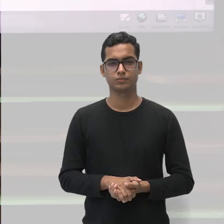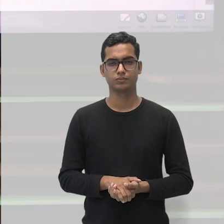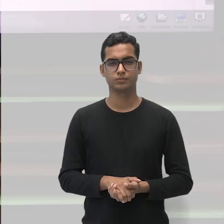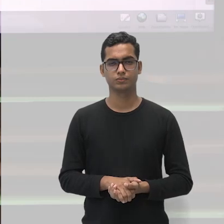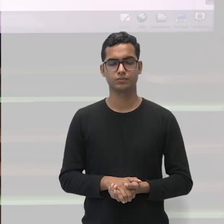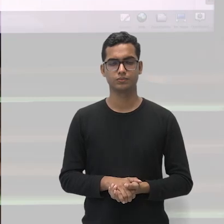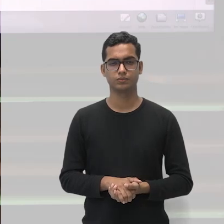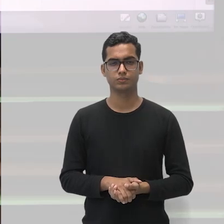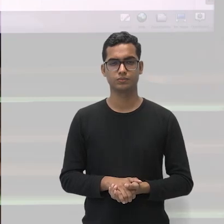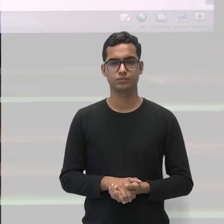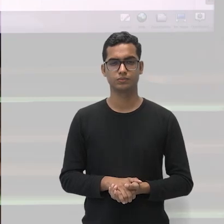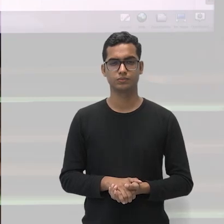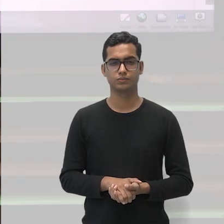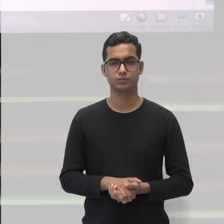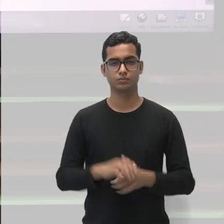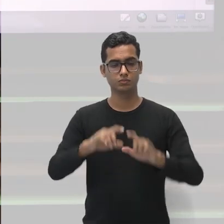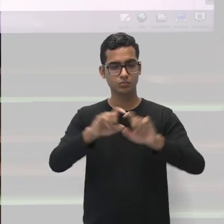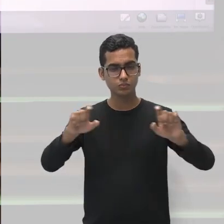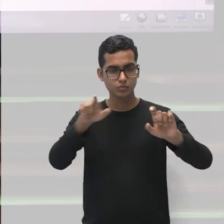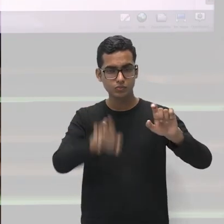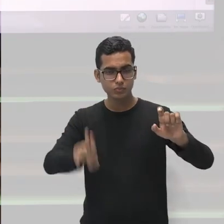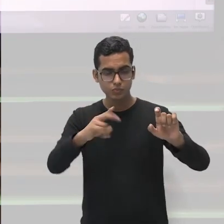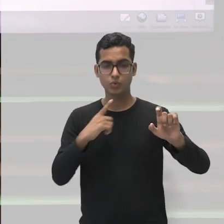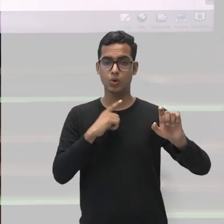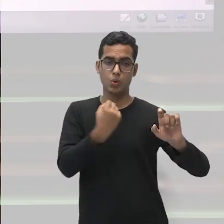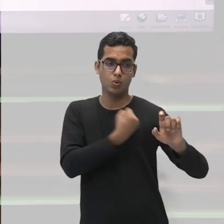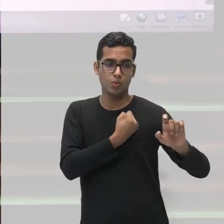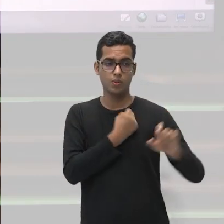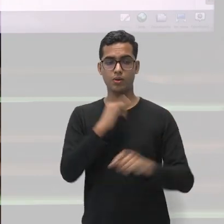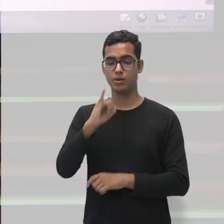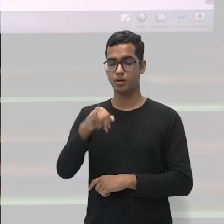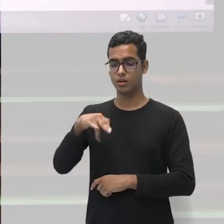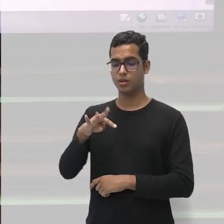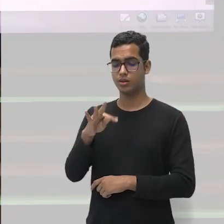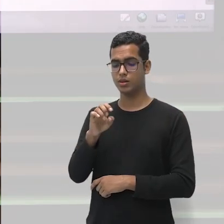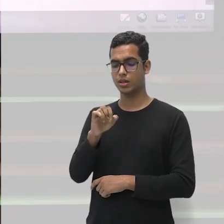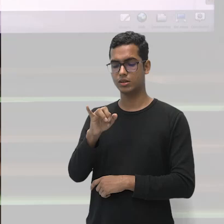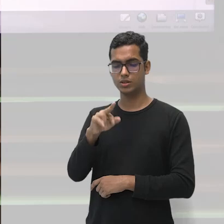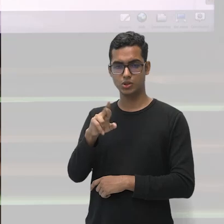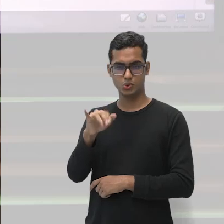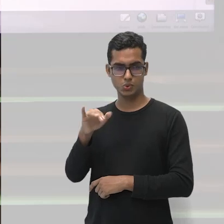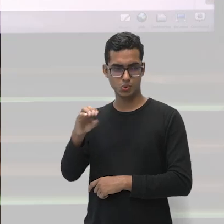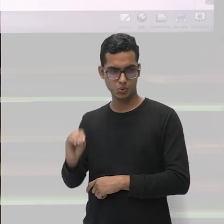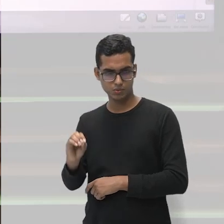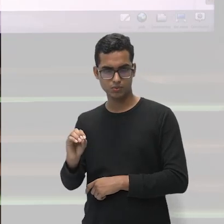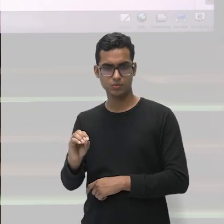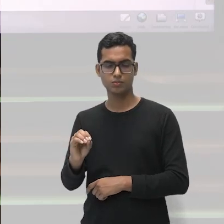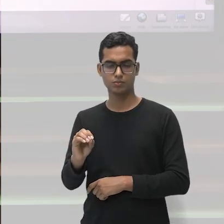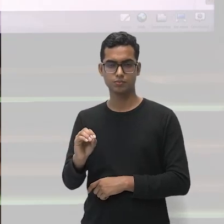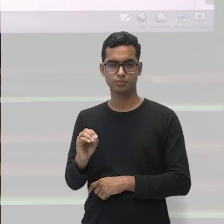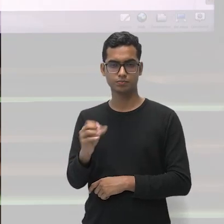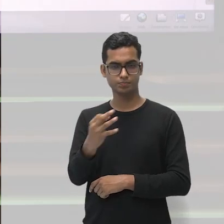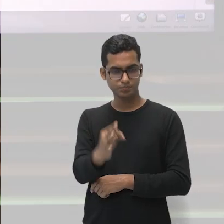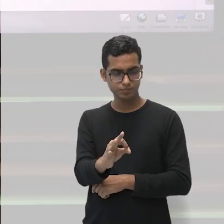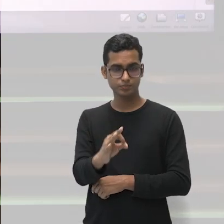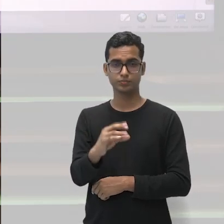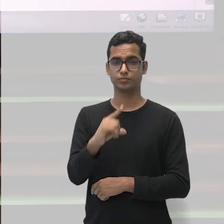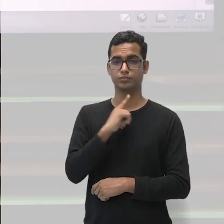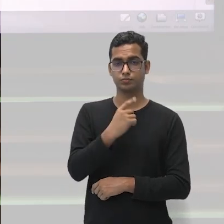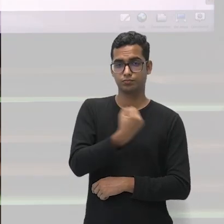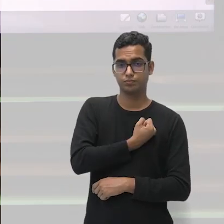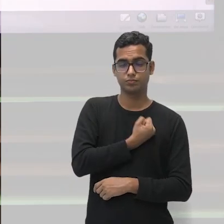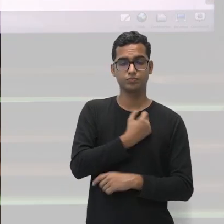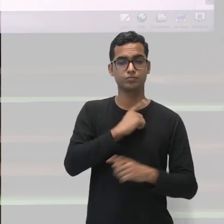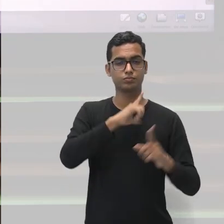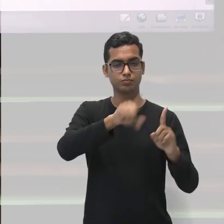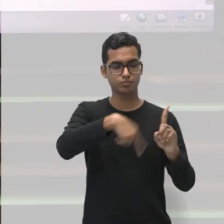realizando operações com números inteiros, racionais, porque aí já vai envolver aí números